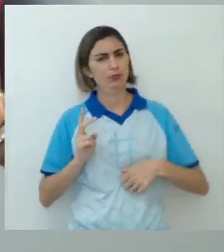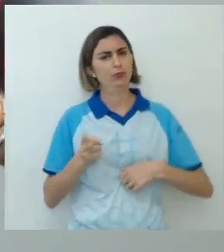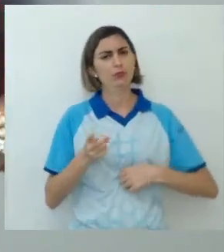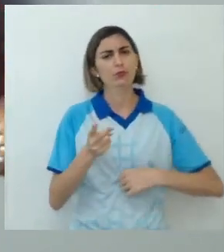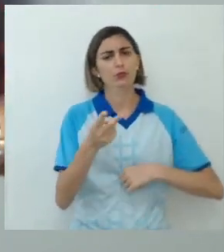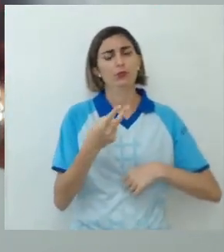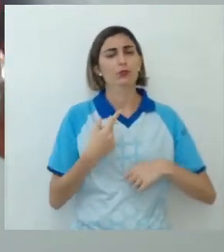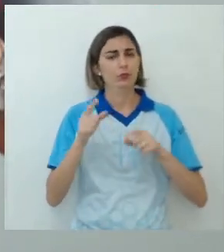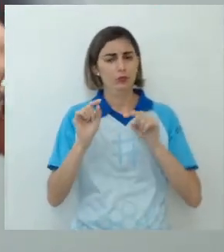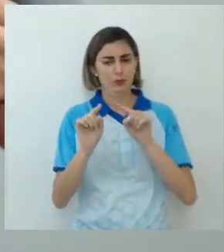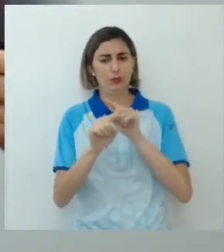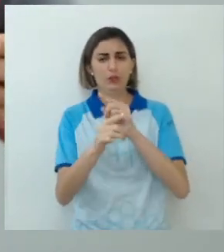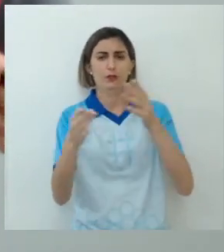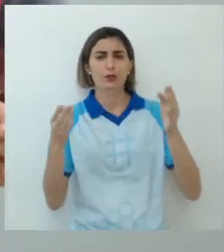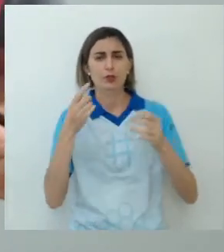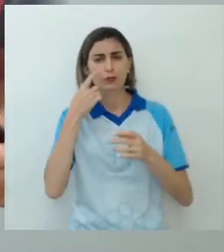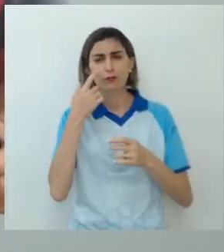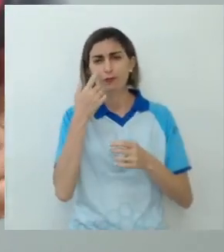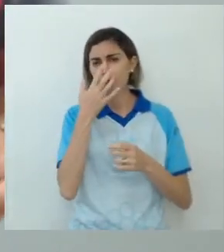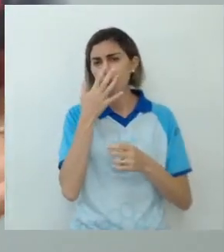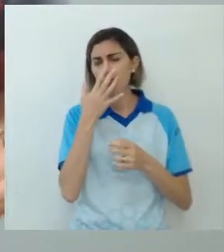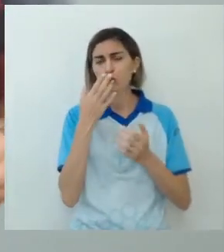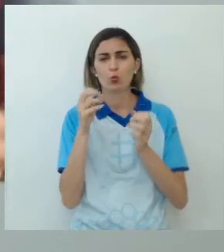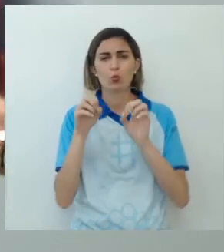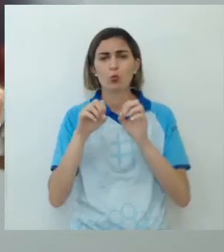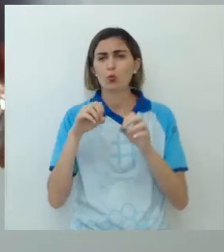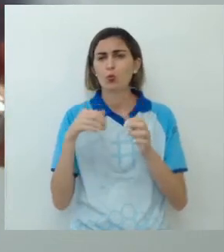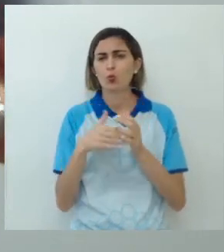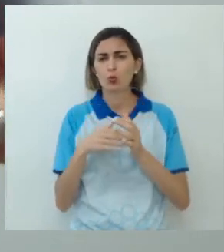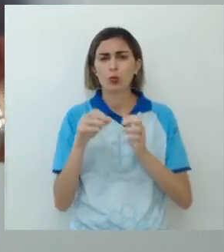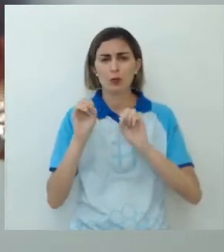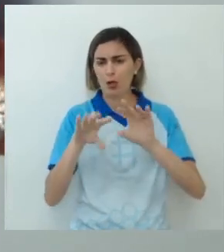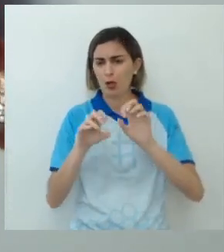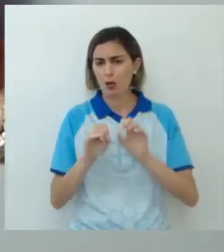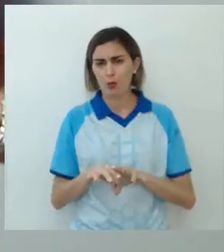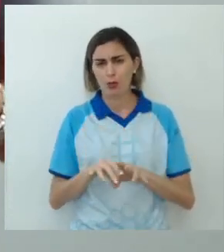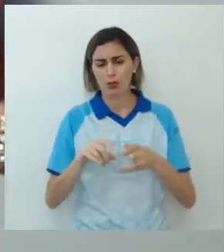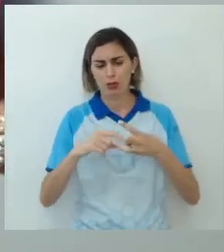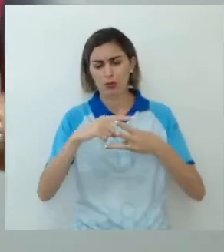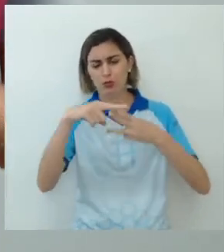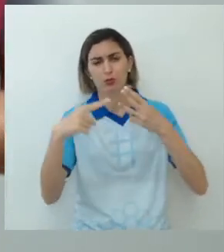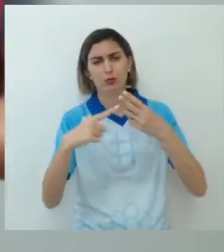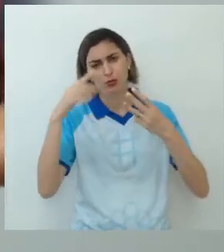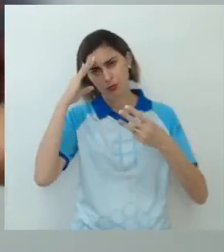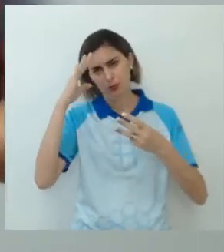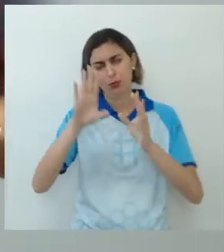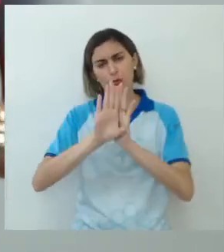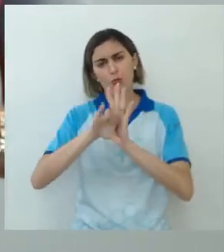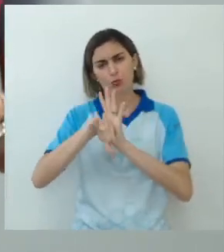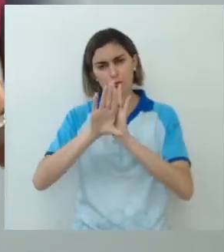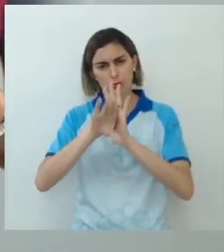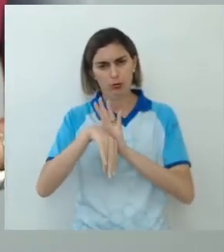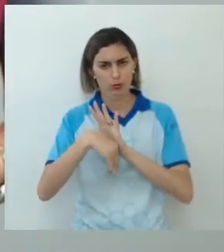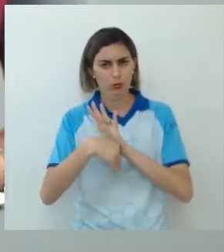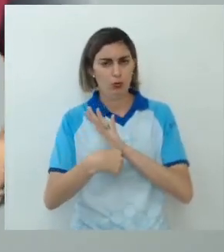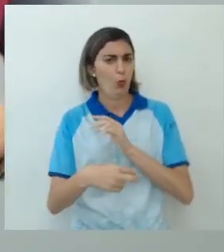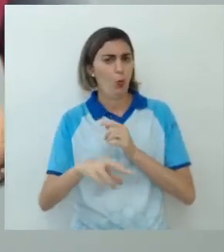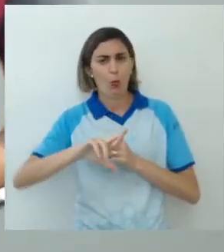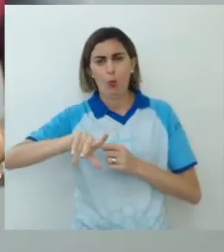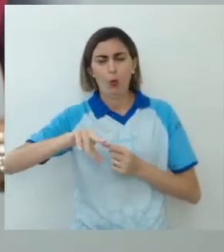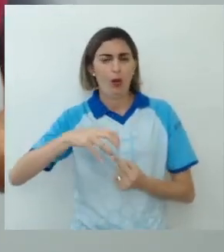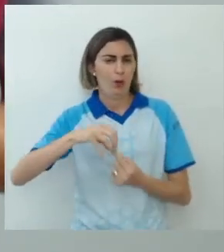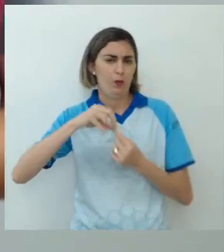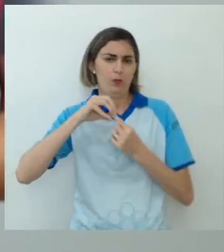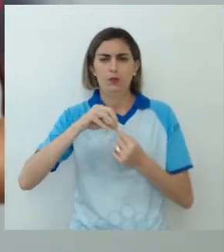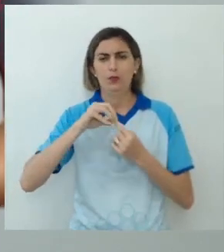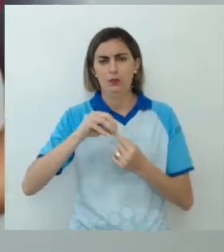continuar aquilo que vocês viram na última aula com Bruno Lardião. São os três principais conceitos, não são os únicos, mas os